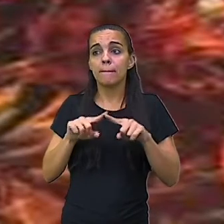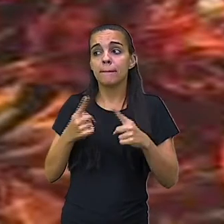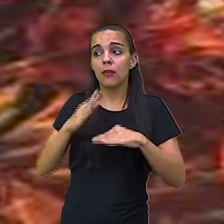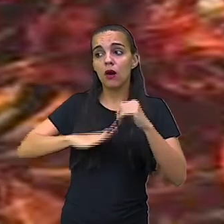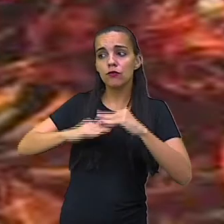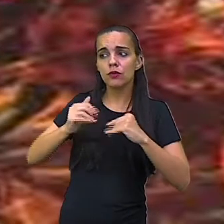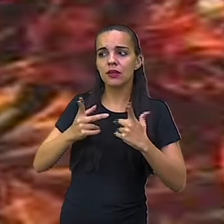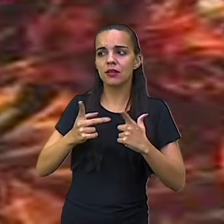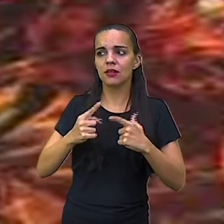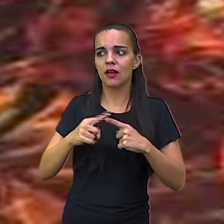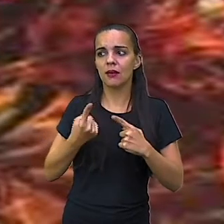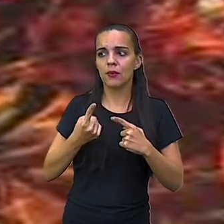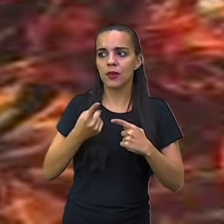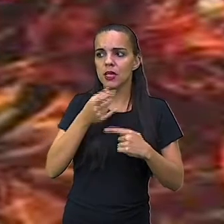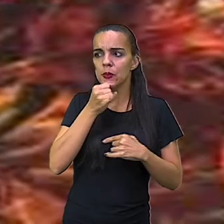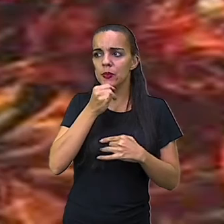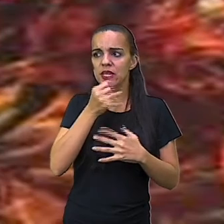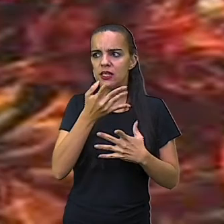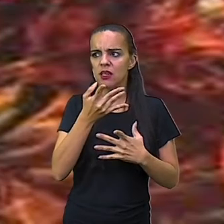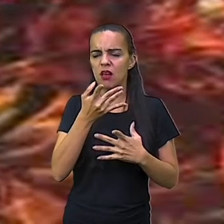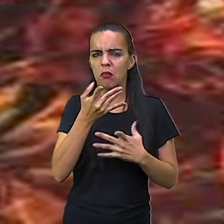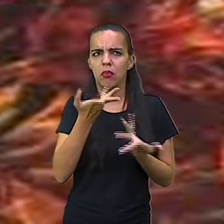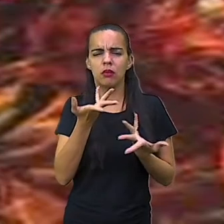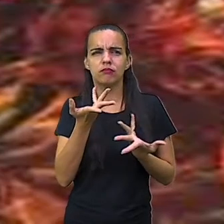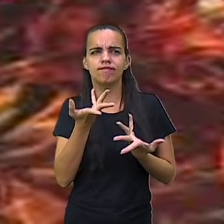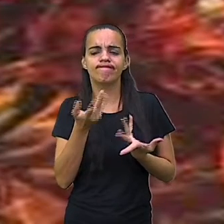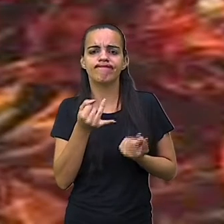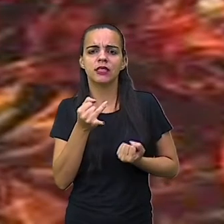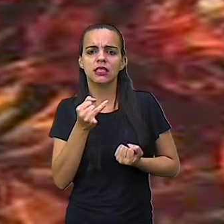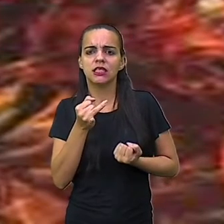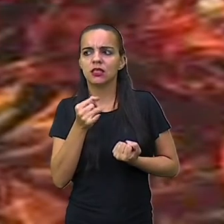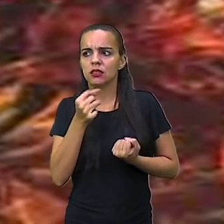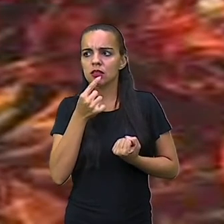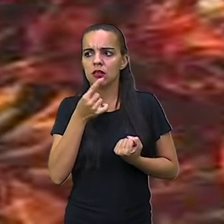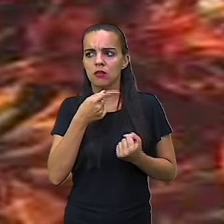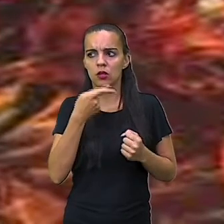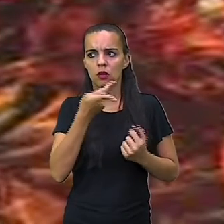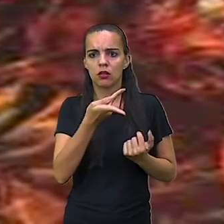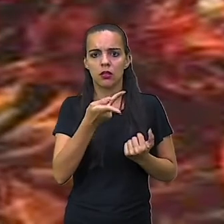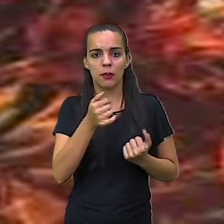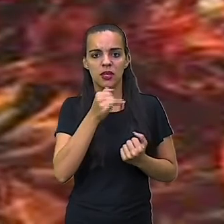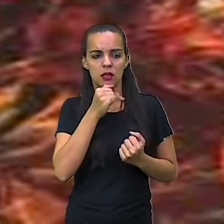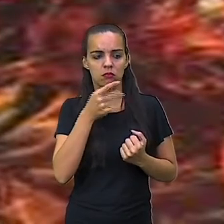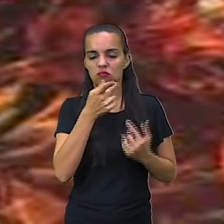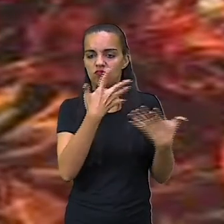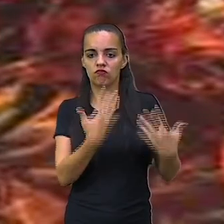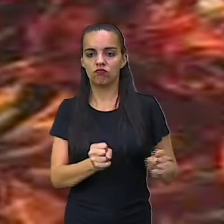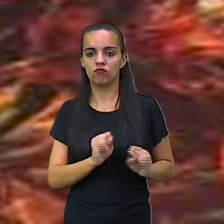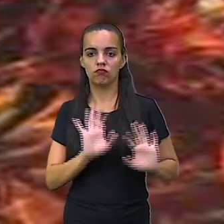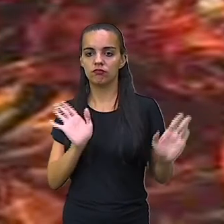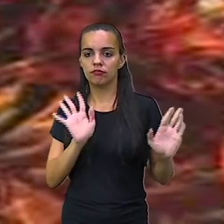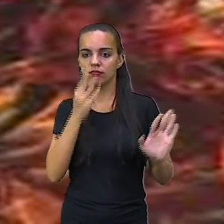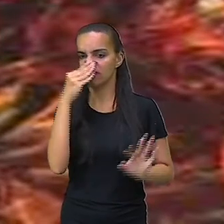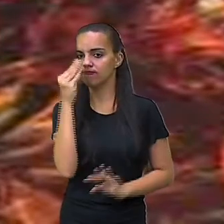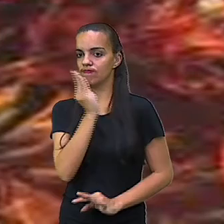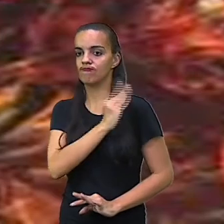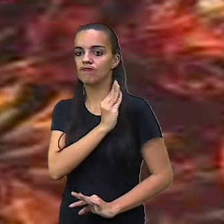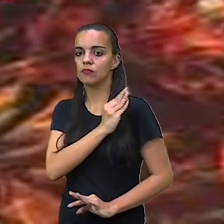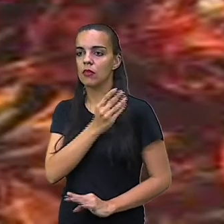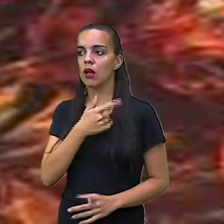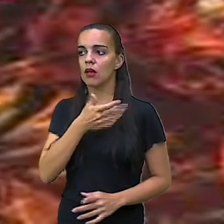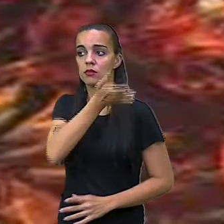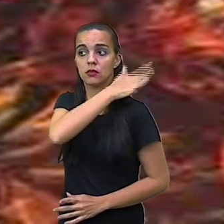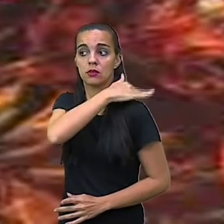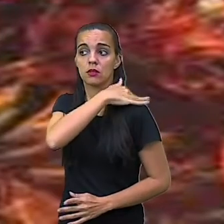esse delegar a alguém não significa que você vai dar as costas e vai